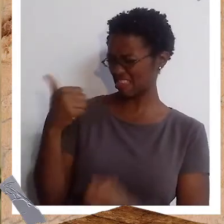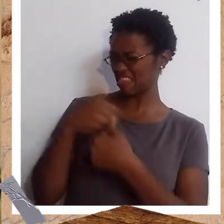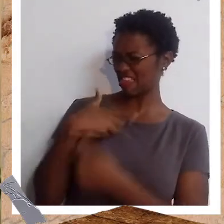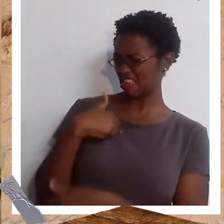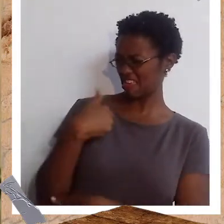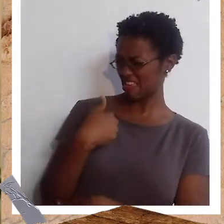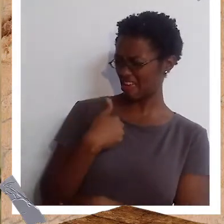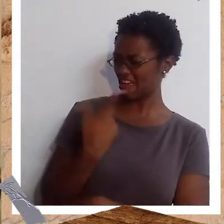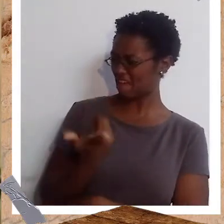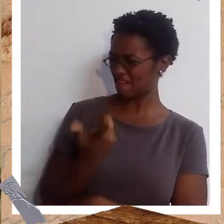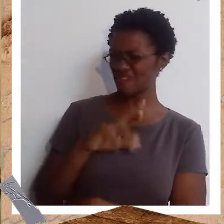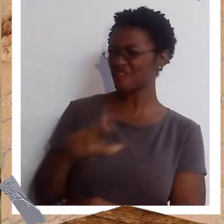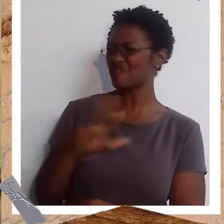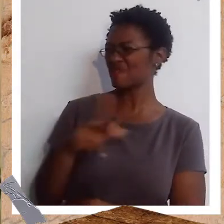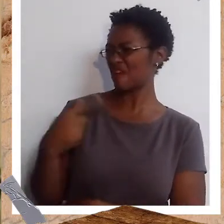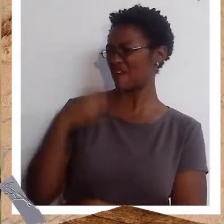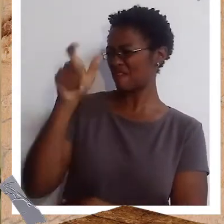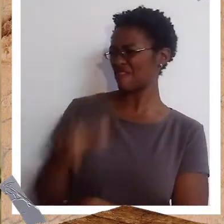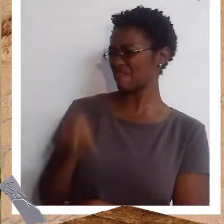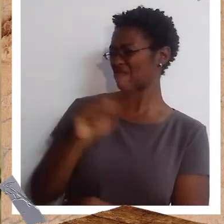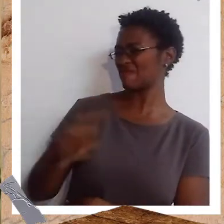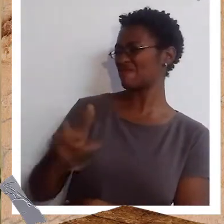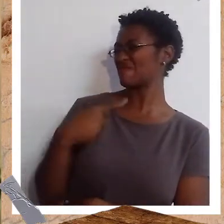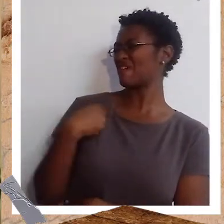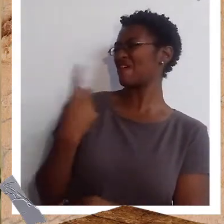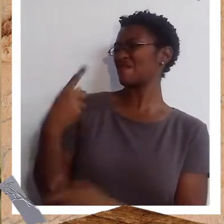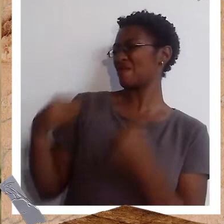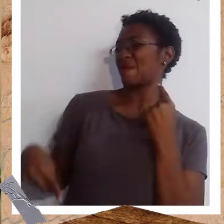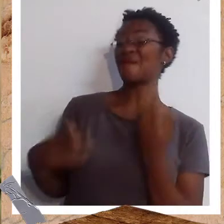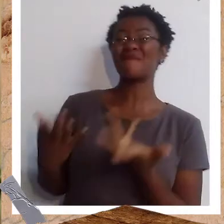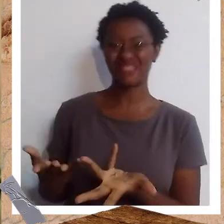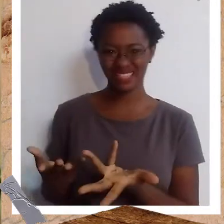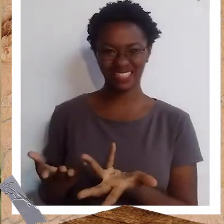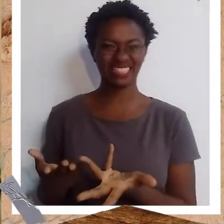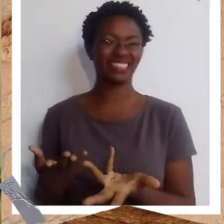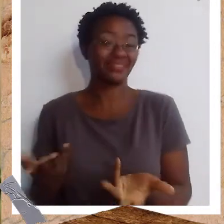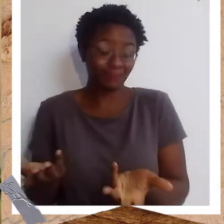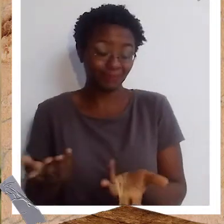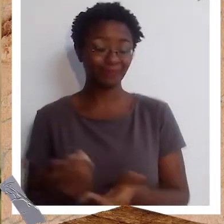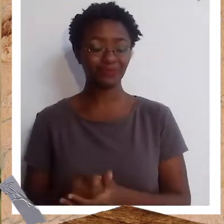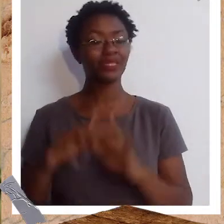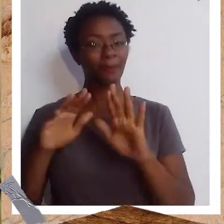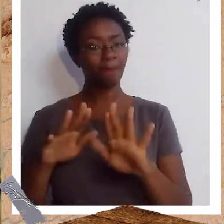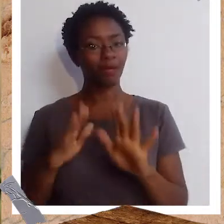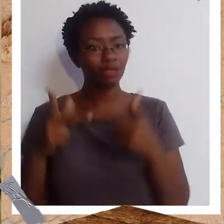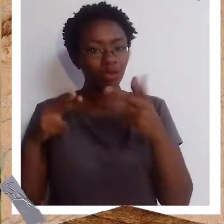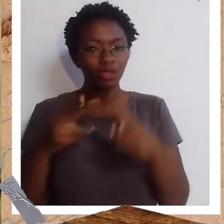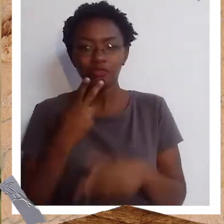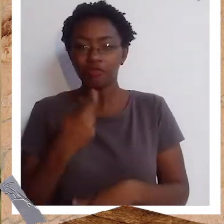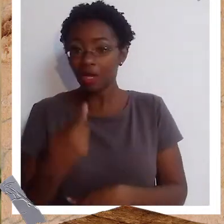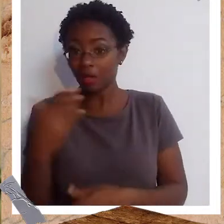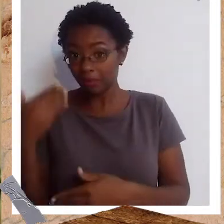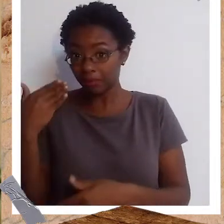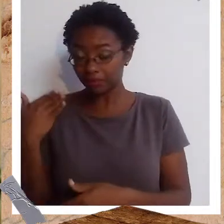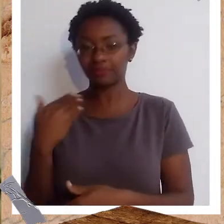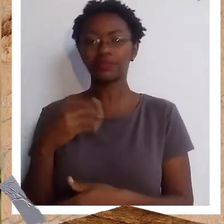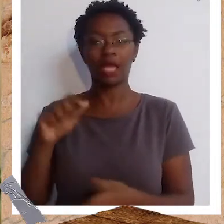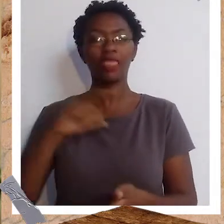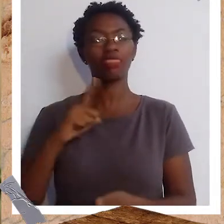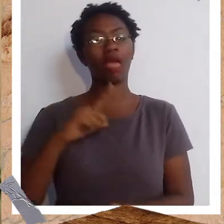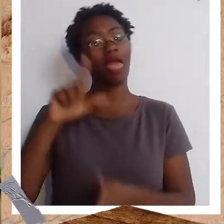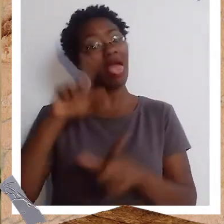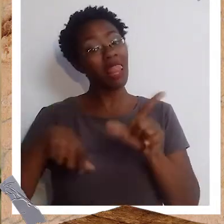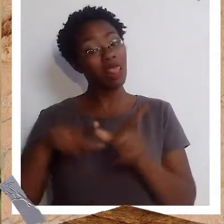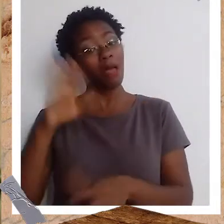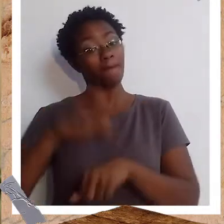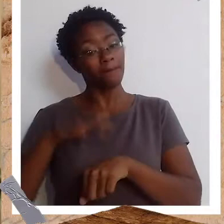né, que estão para além das matérias que foram feitas sobre Carolina, ou do símbolo, como a gente ainda estava ainda há pouco falando, mas que está lá,